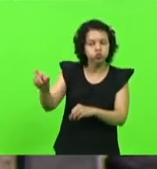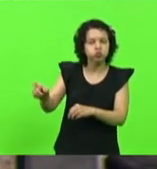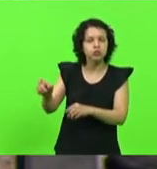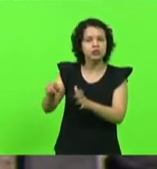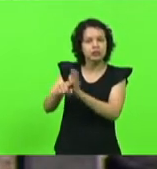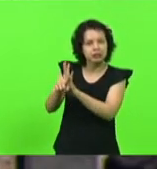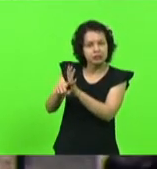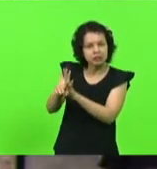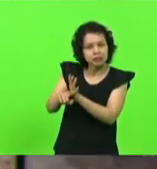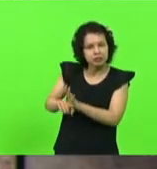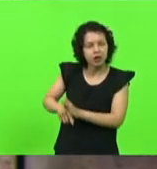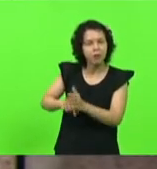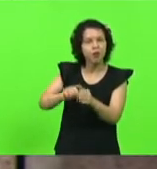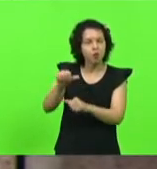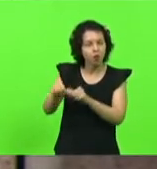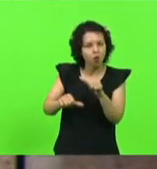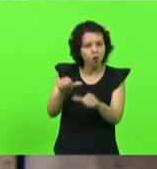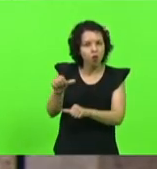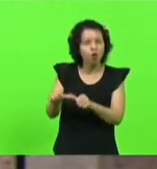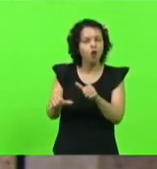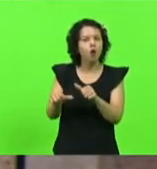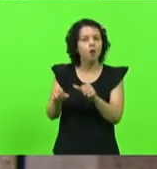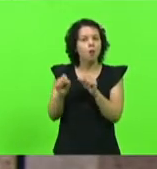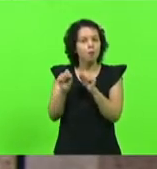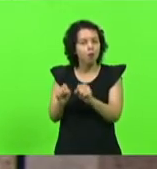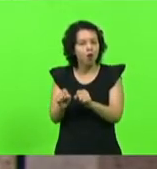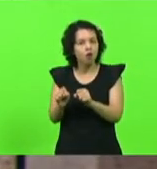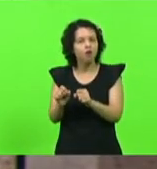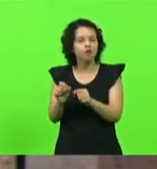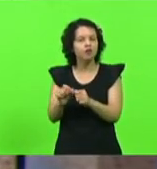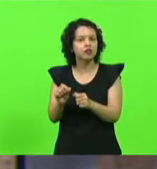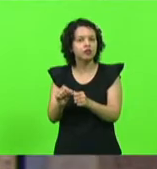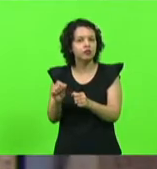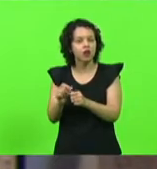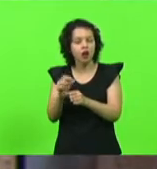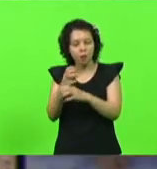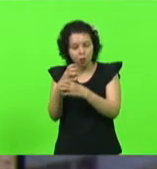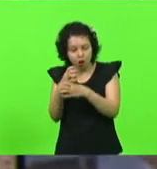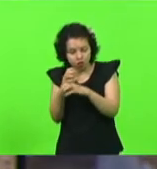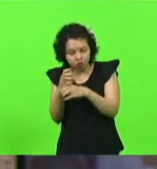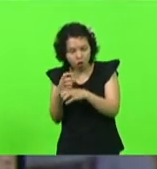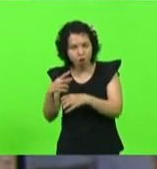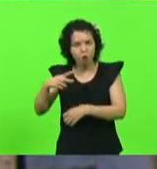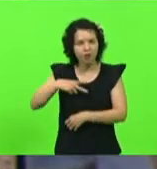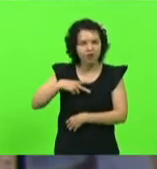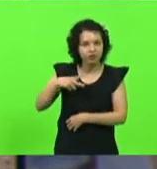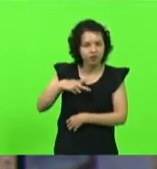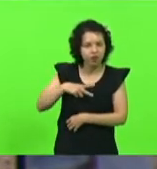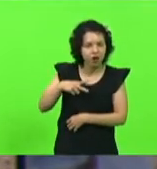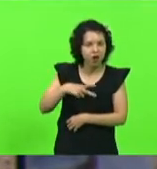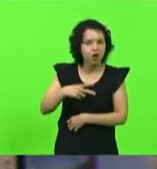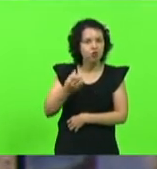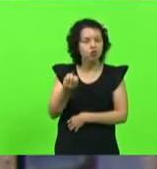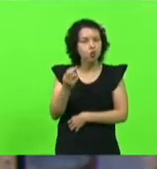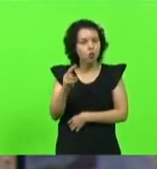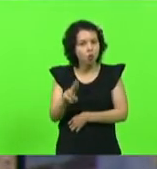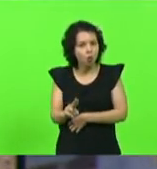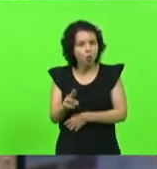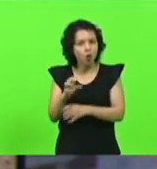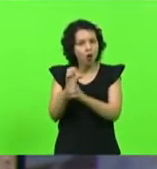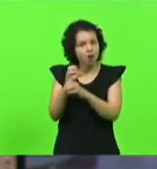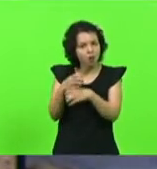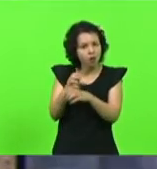exames alterados, sejam feitos por laboratórios privados ou qualquer outro laboratório,